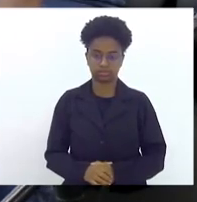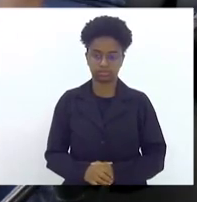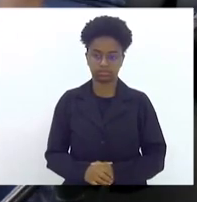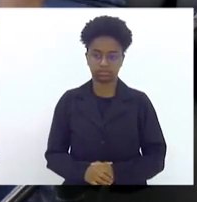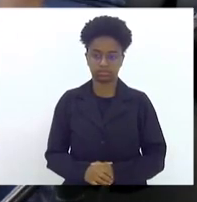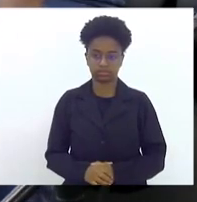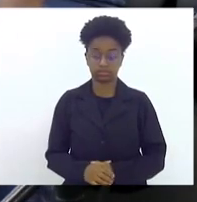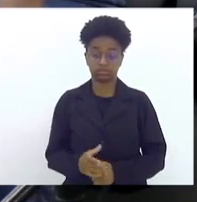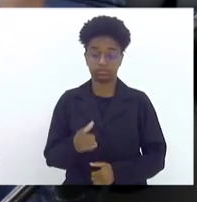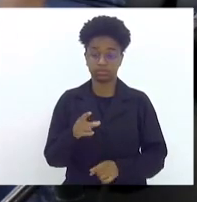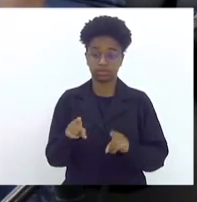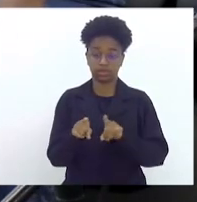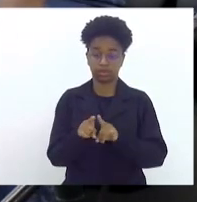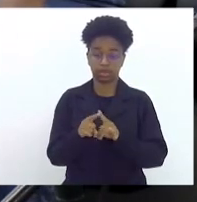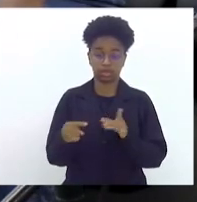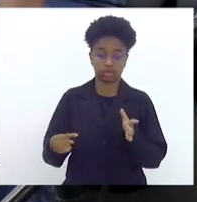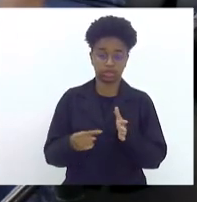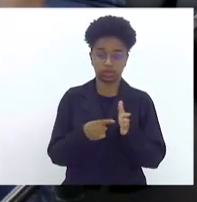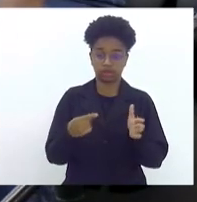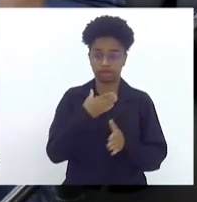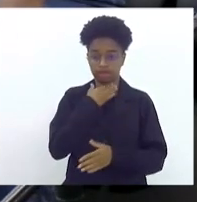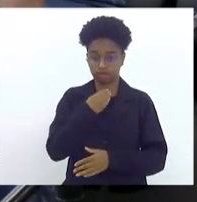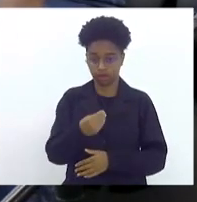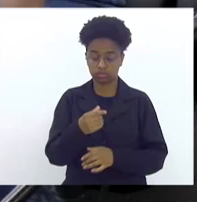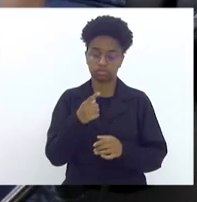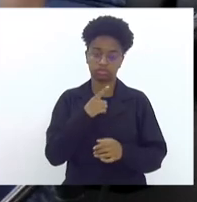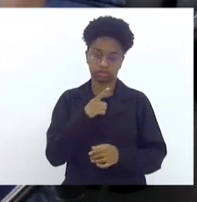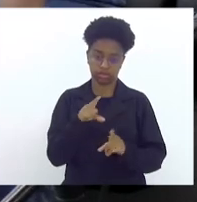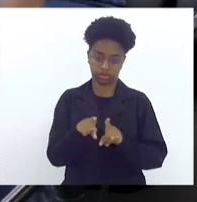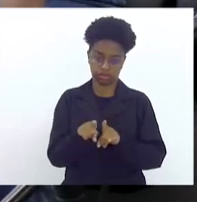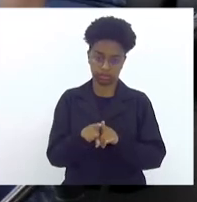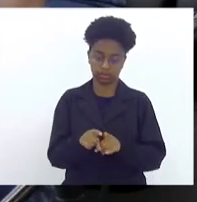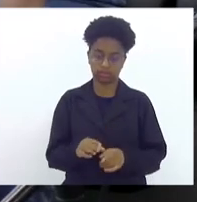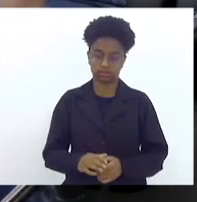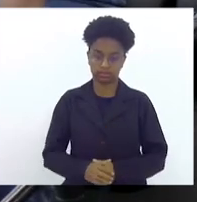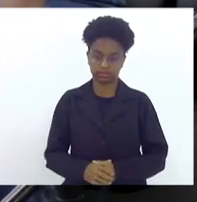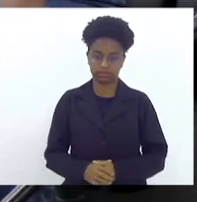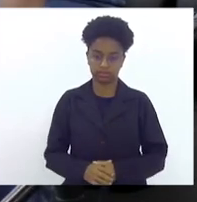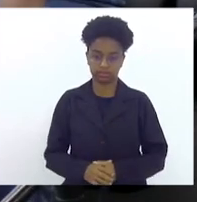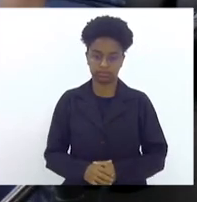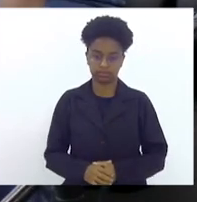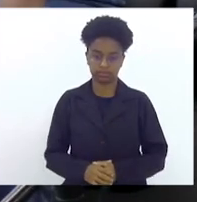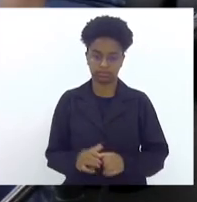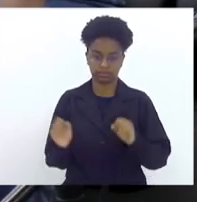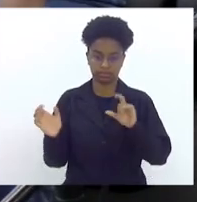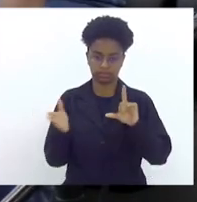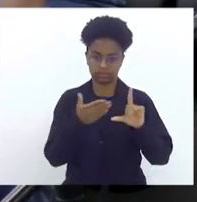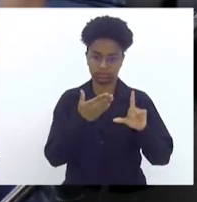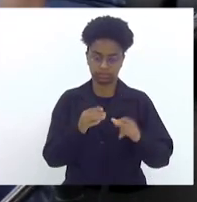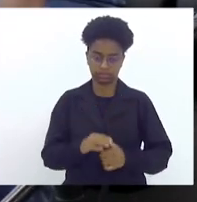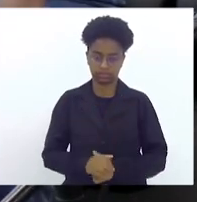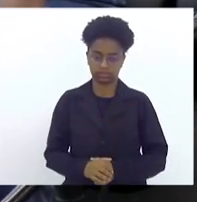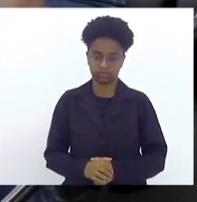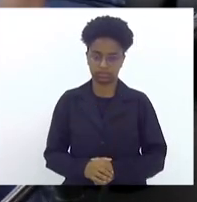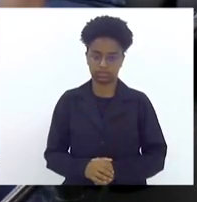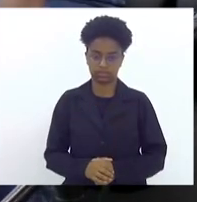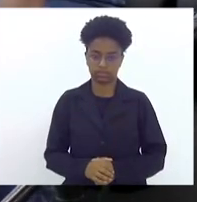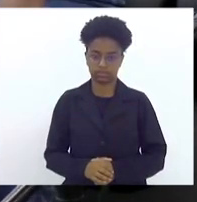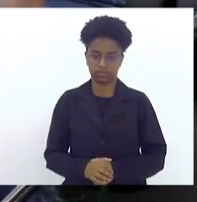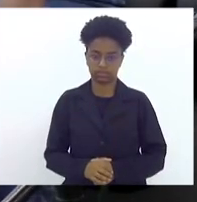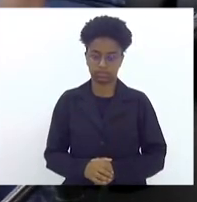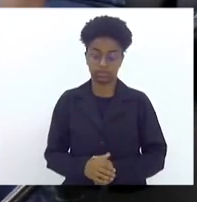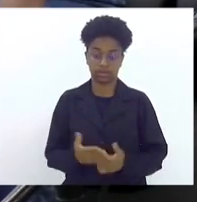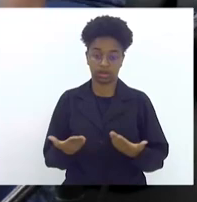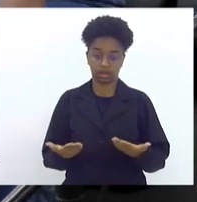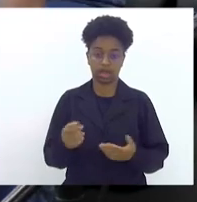demonstração caluniosa né você pode por favor é próximo slide próximo por gentileza isso é